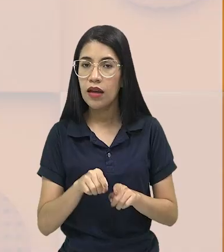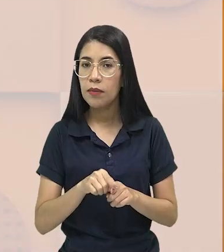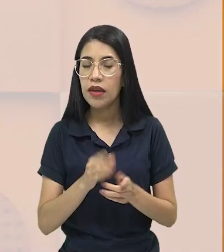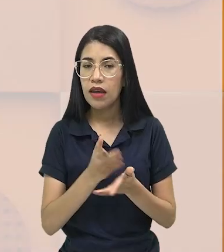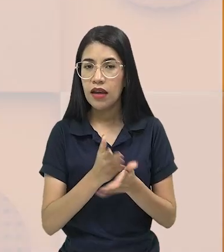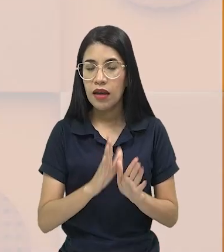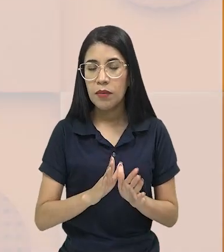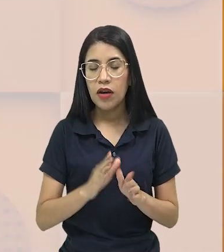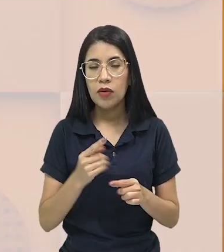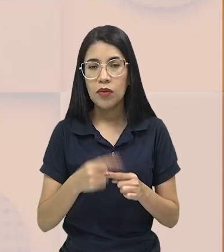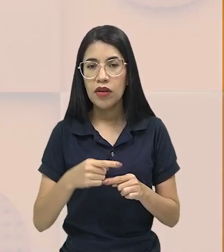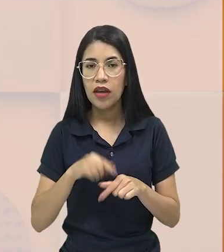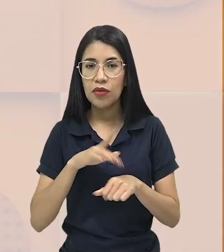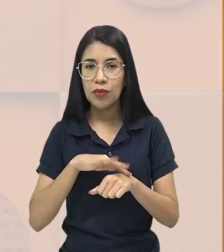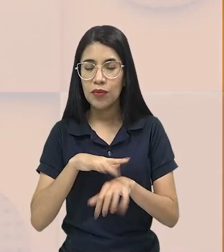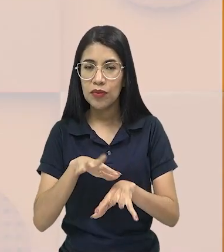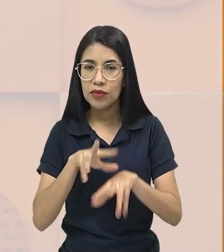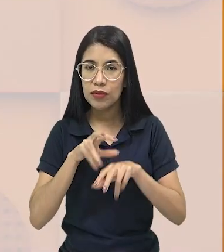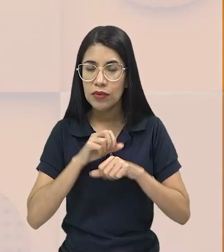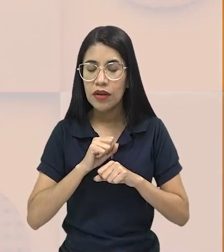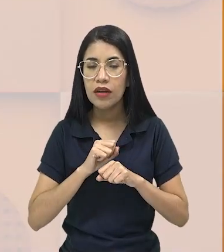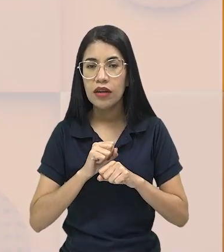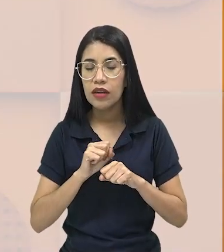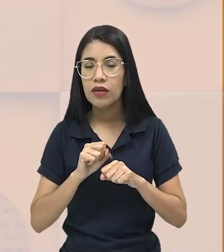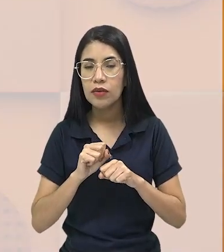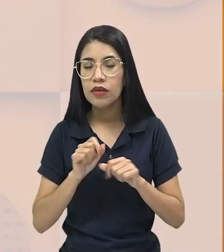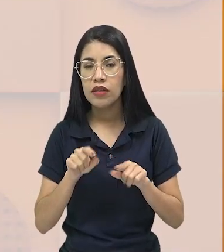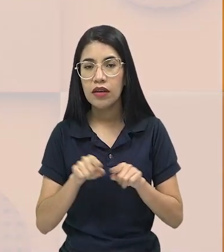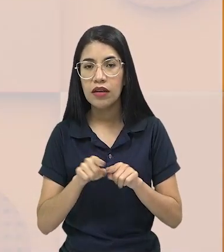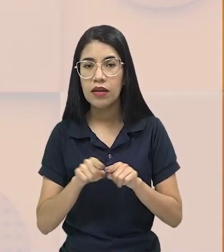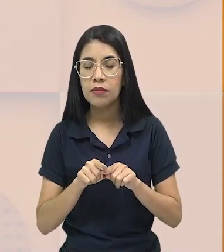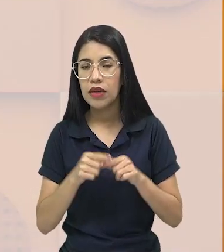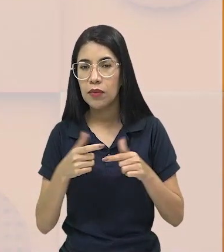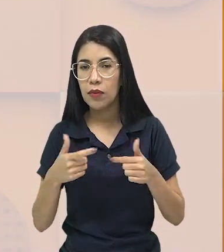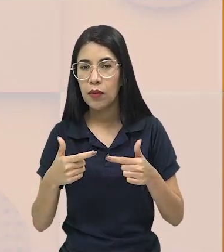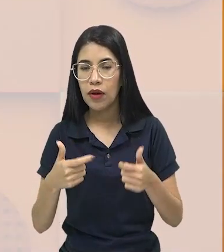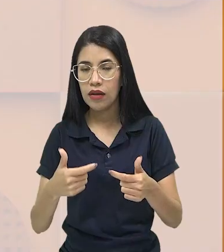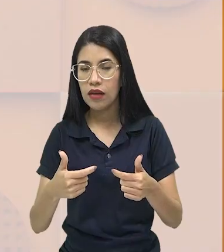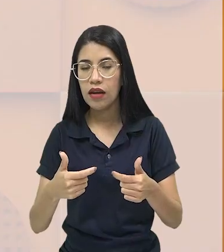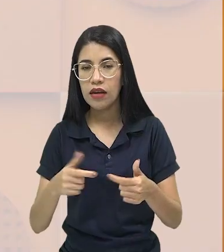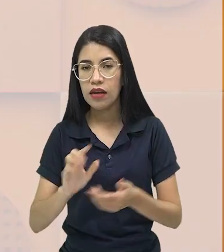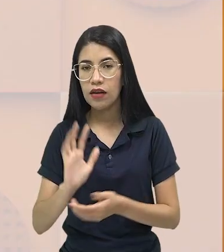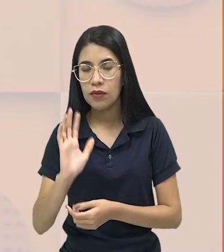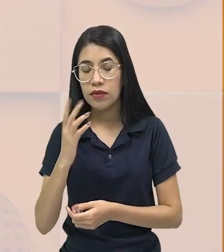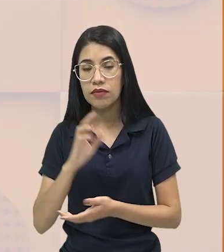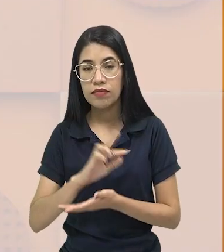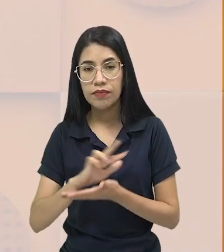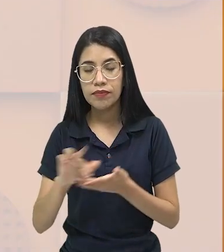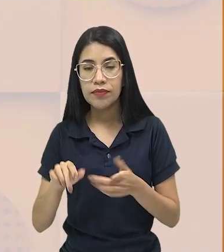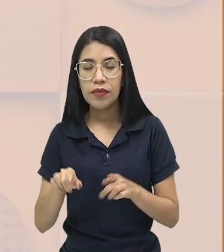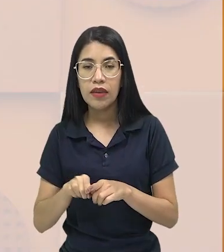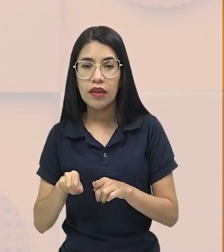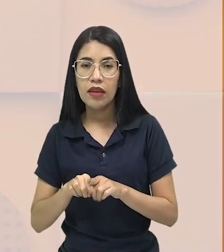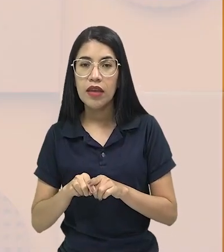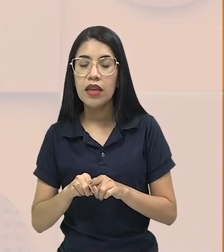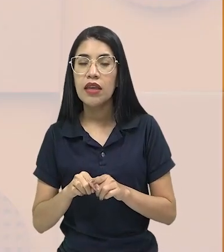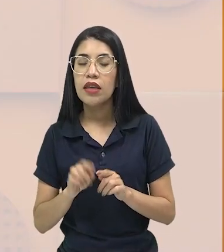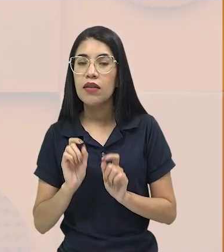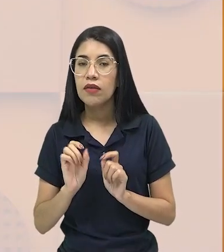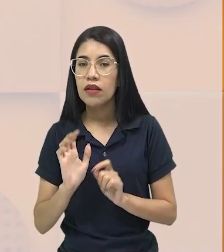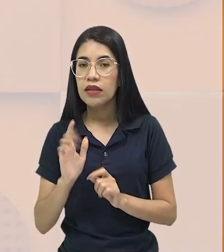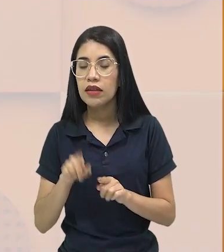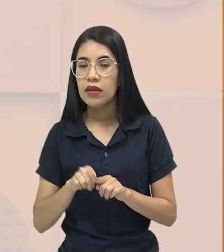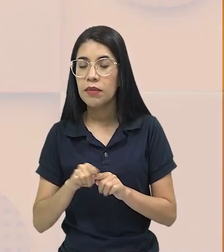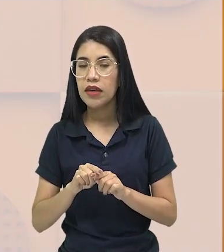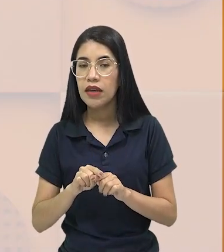por doenças, nesse contato com o europeu, pelas guerras justas, né? Como também foram reduzidos